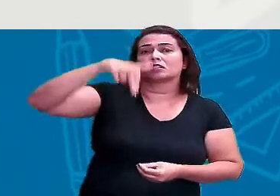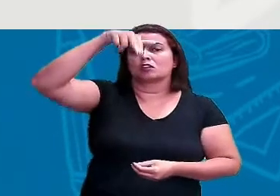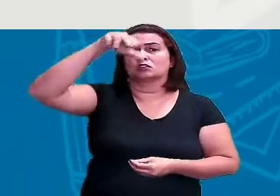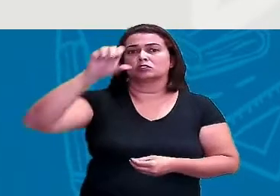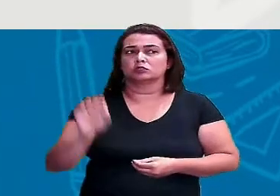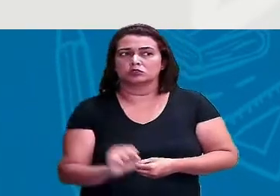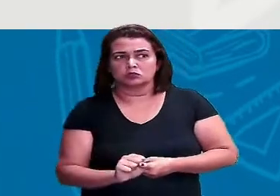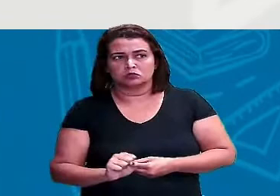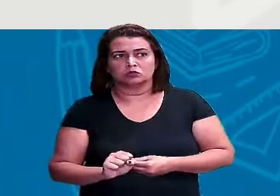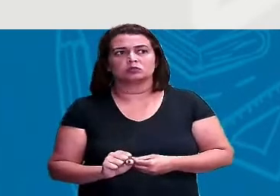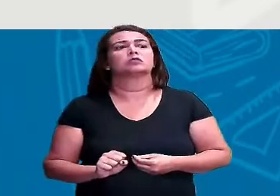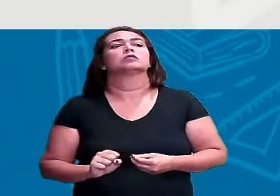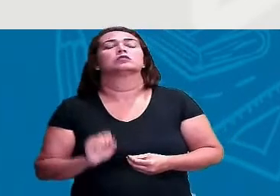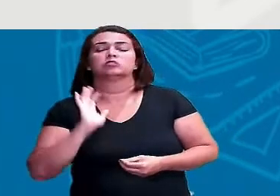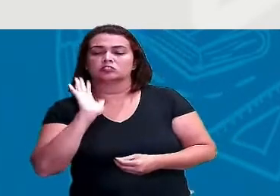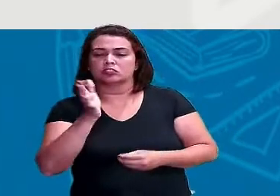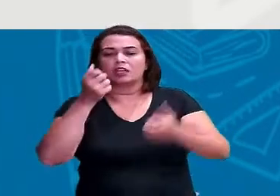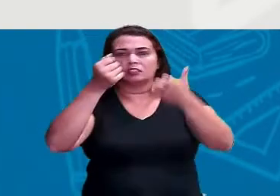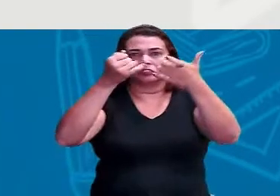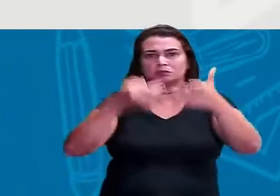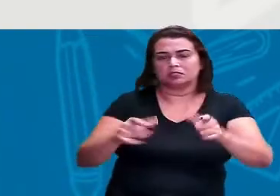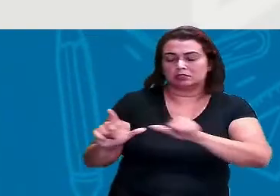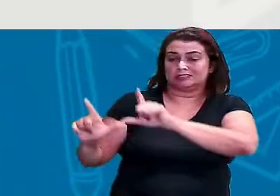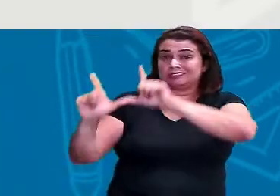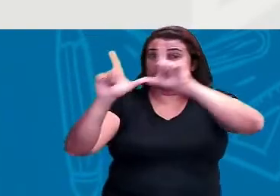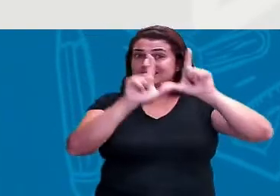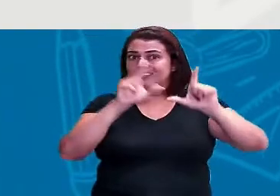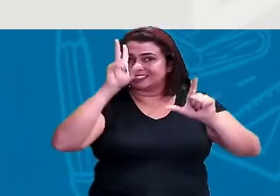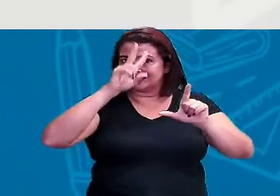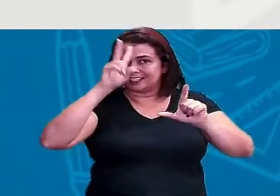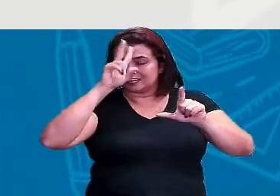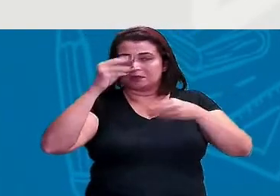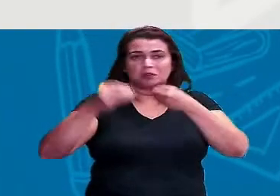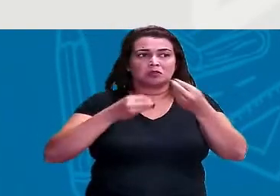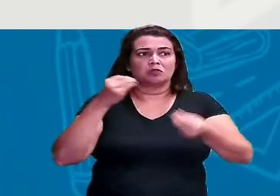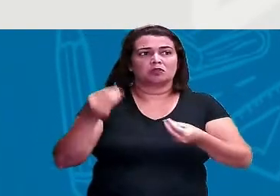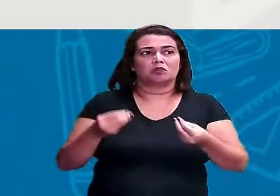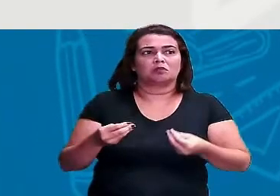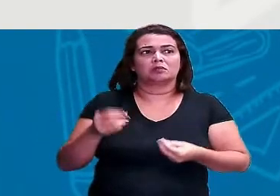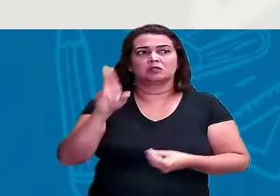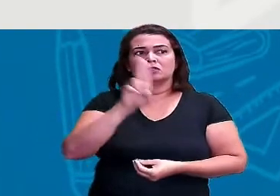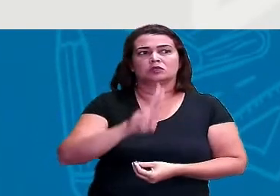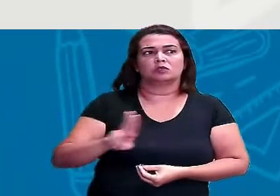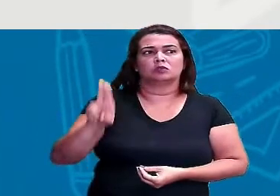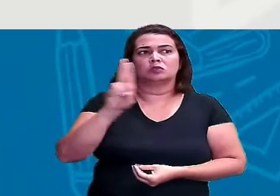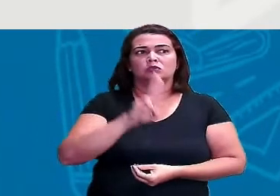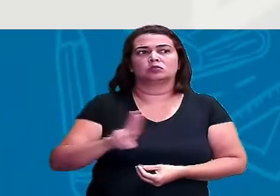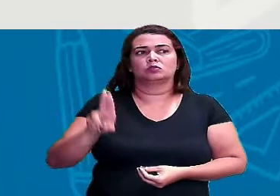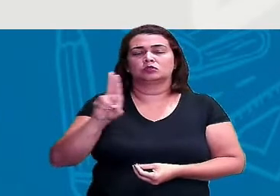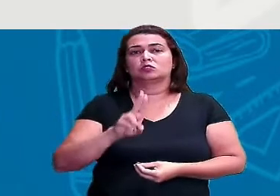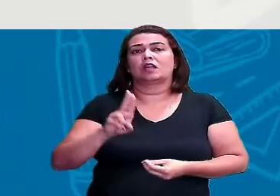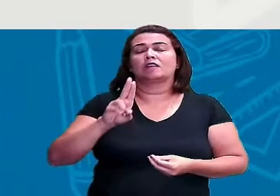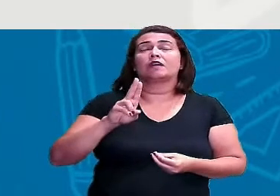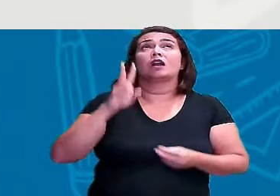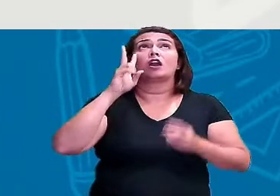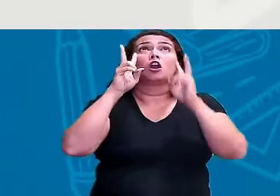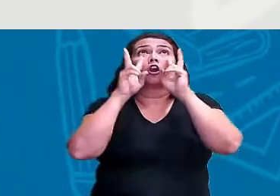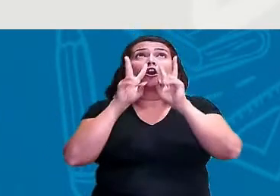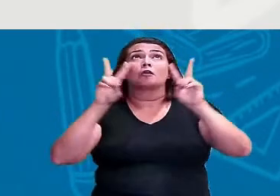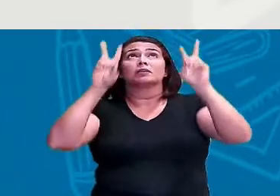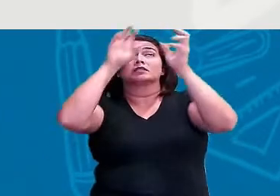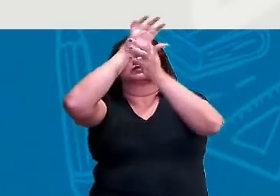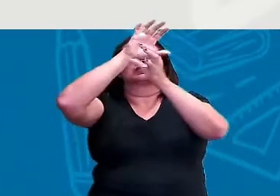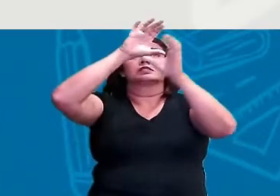vimos isso, né? Nós vimos lá naquele slide como as pessoas se localizavam com a utilização dos astros, né?